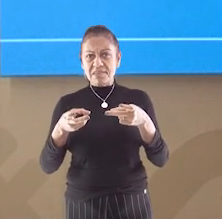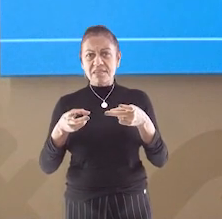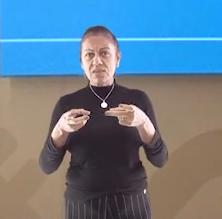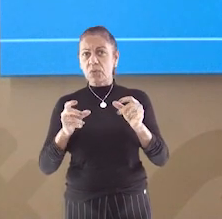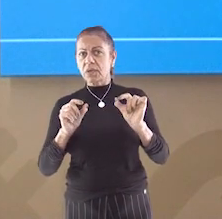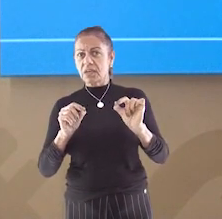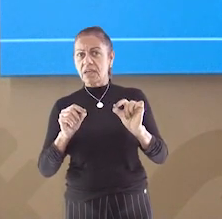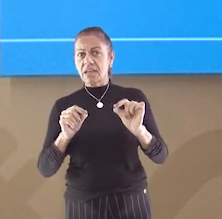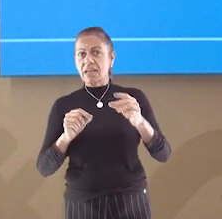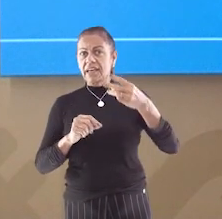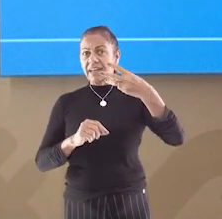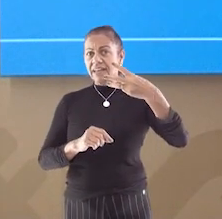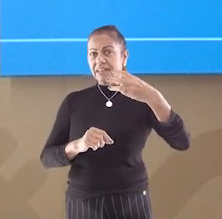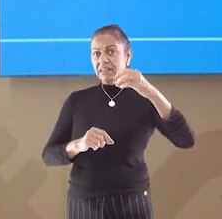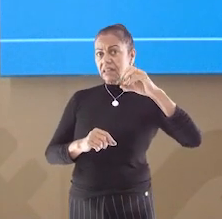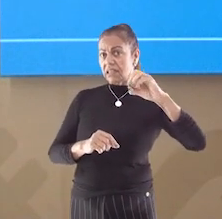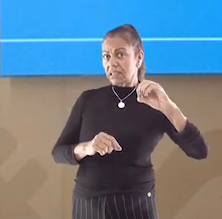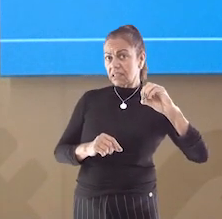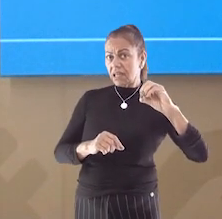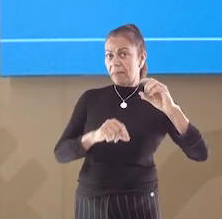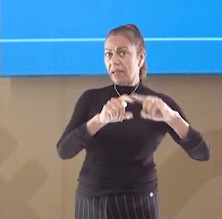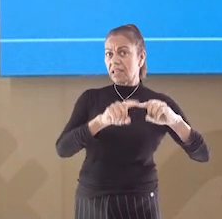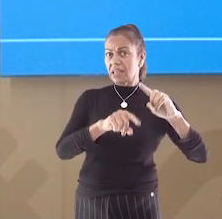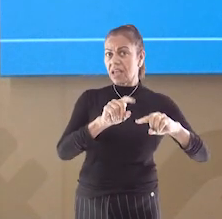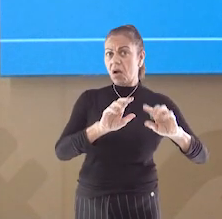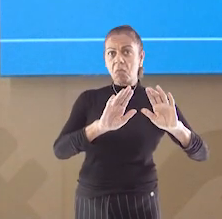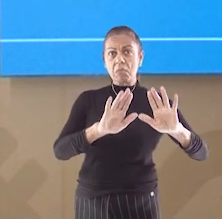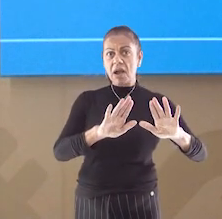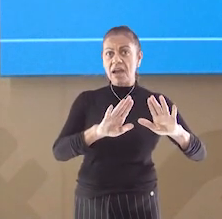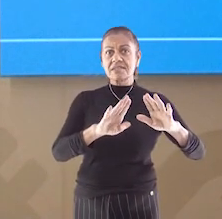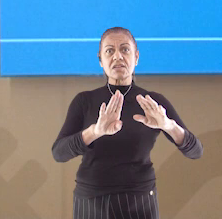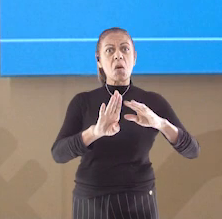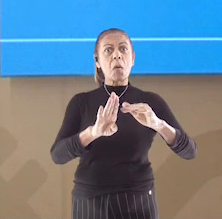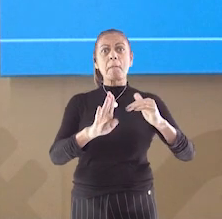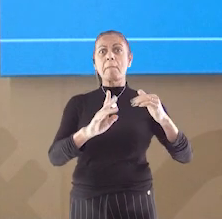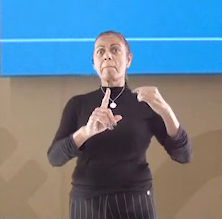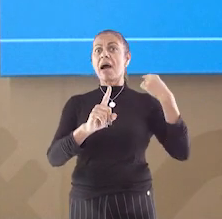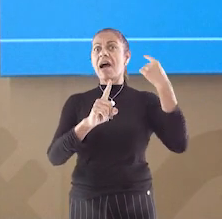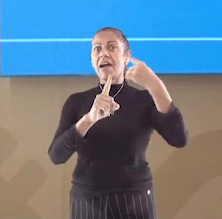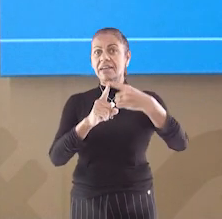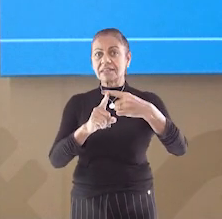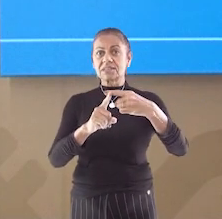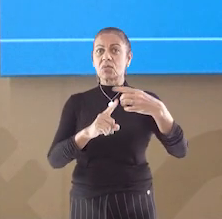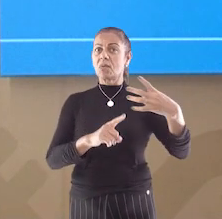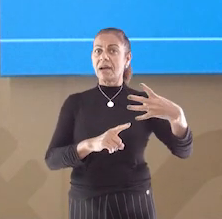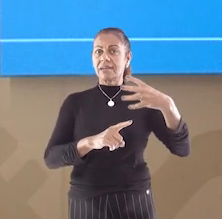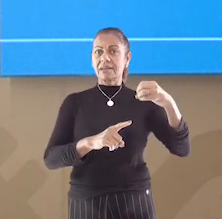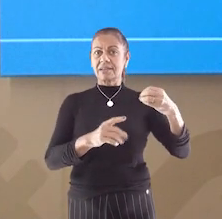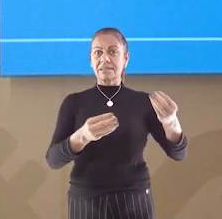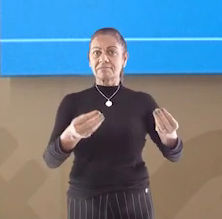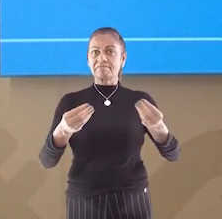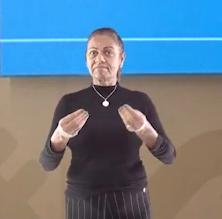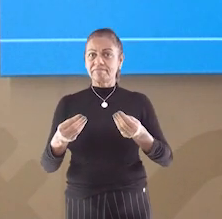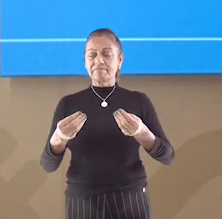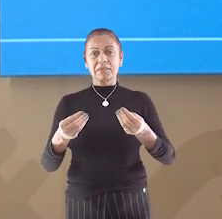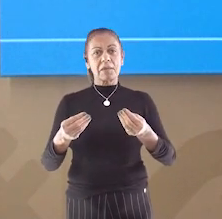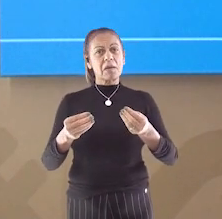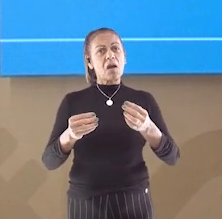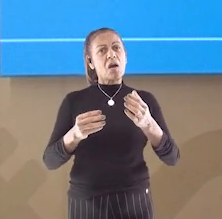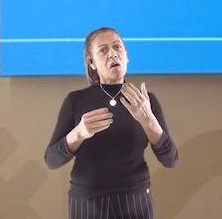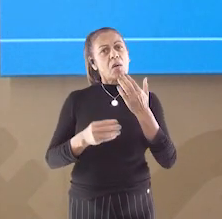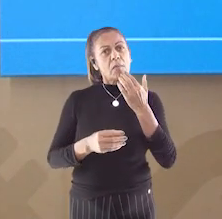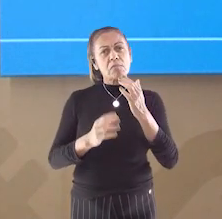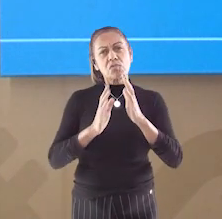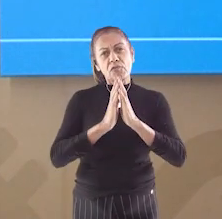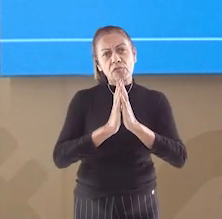de 30 chaves de fenda, eles acabaram entregando 40. Por favor,